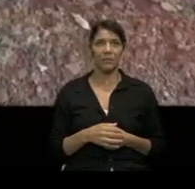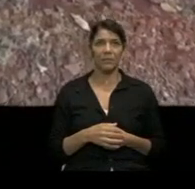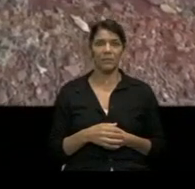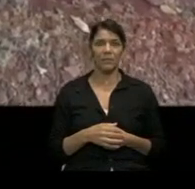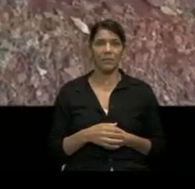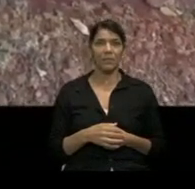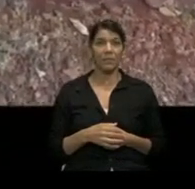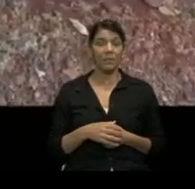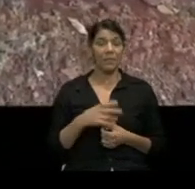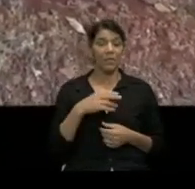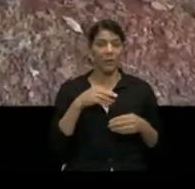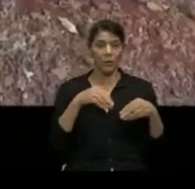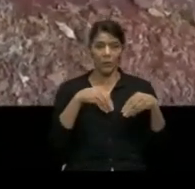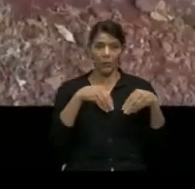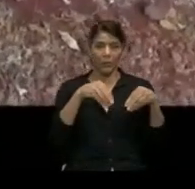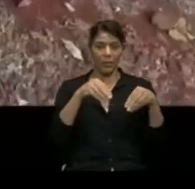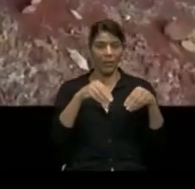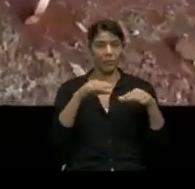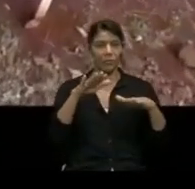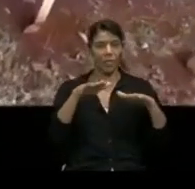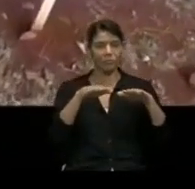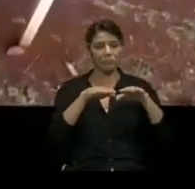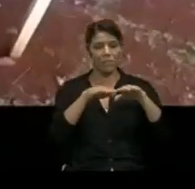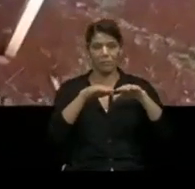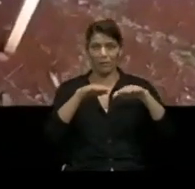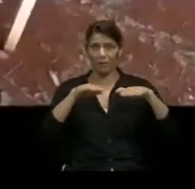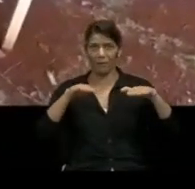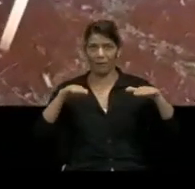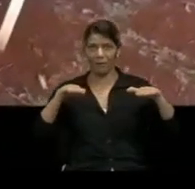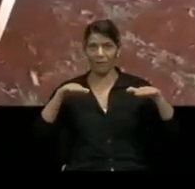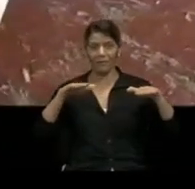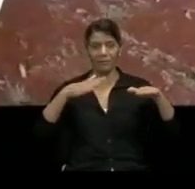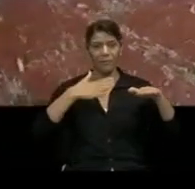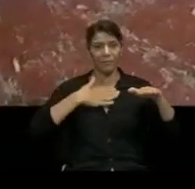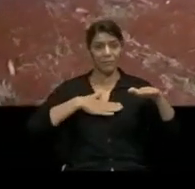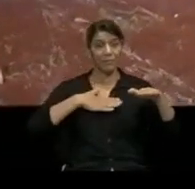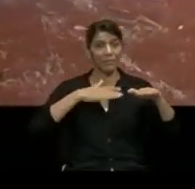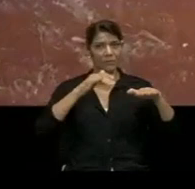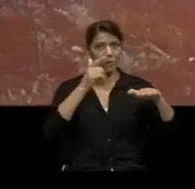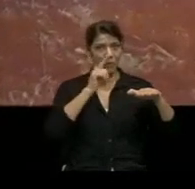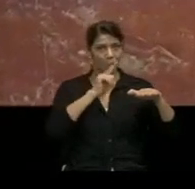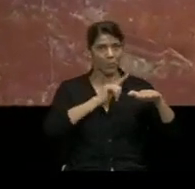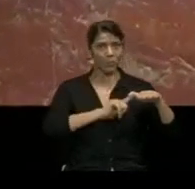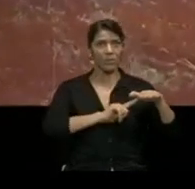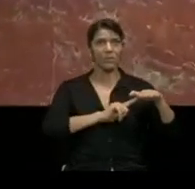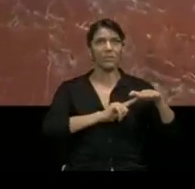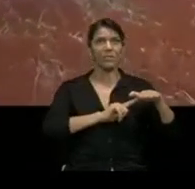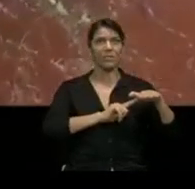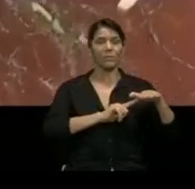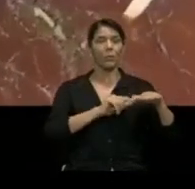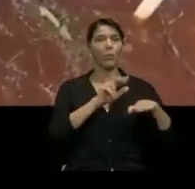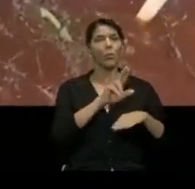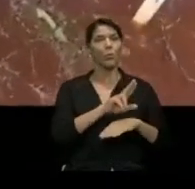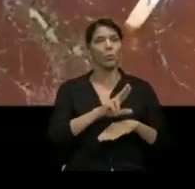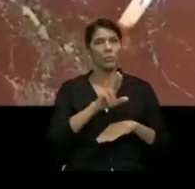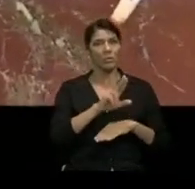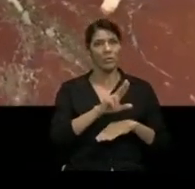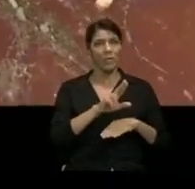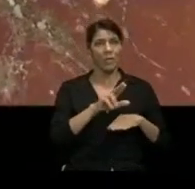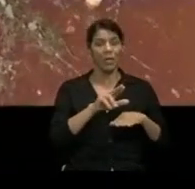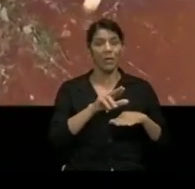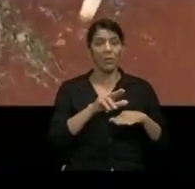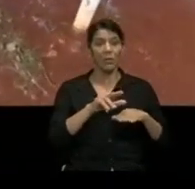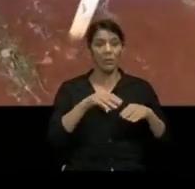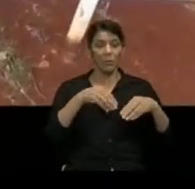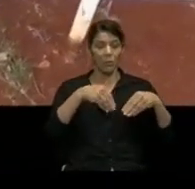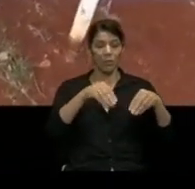certo? Aí o terreno já está mais nivelado, está uma coisa mais tranquila. Se vocês conseguirem pegar para aplicar um terreno